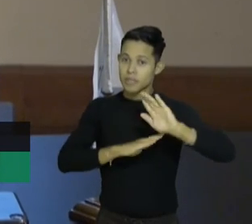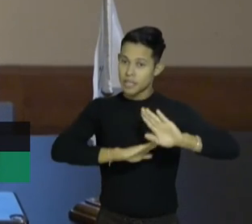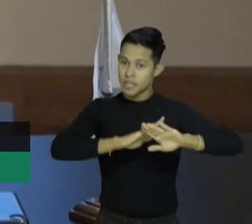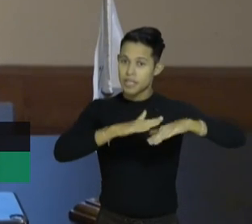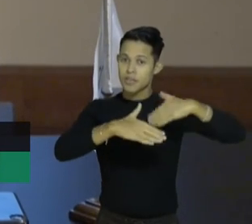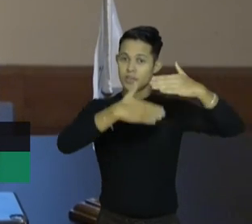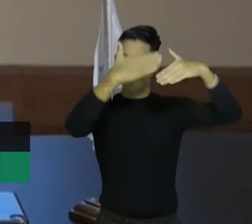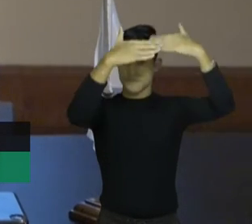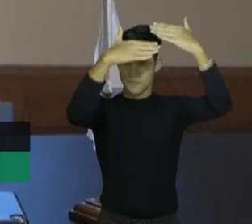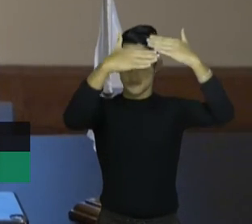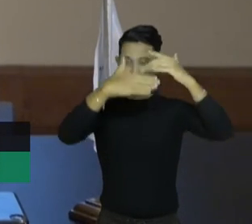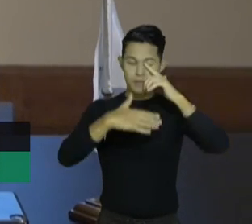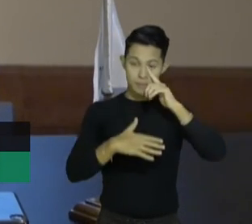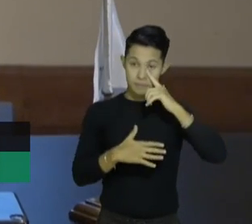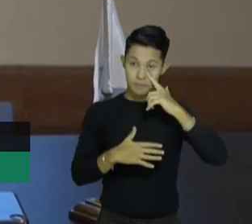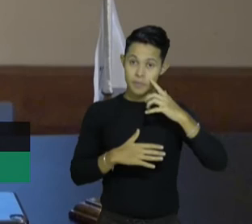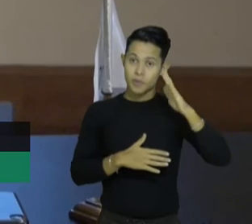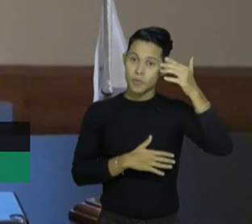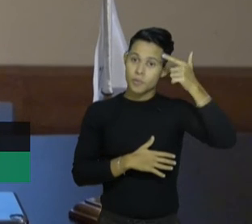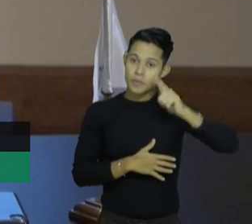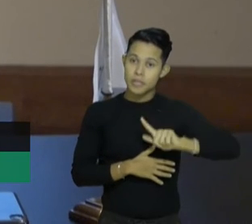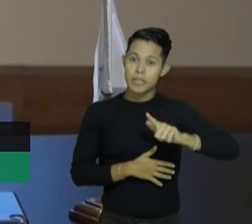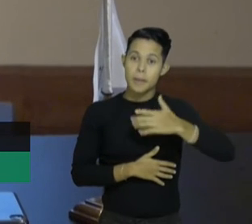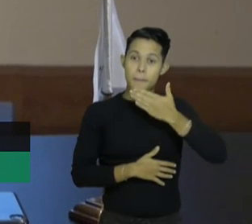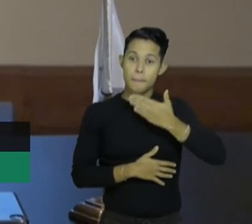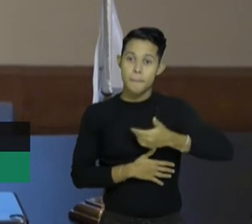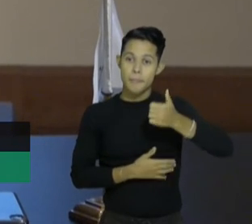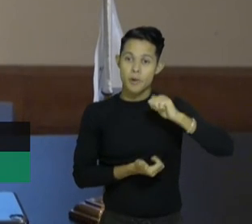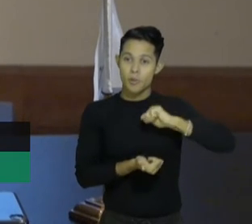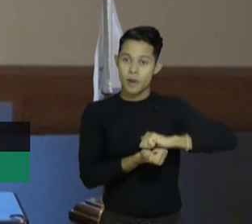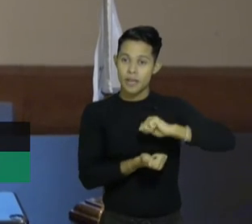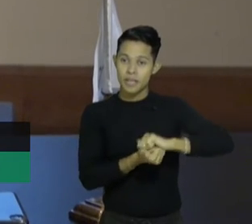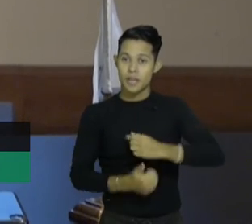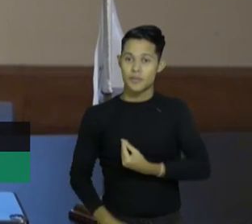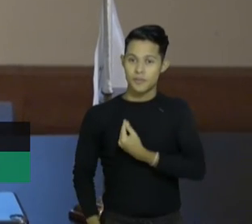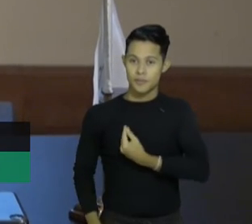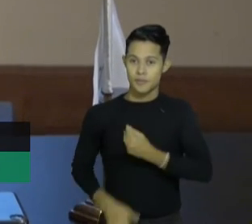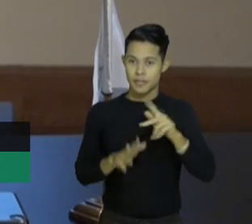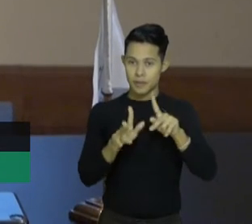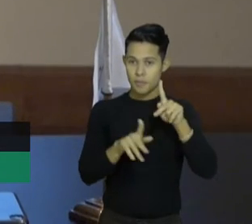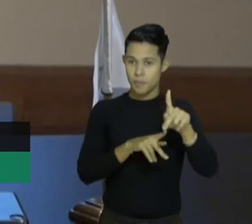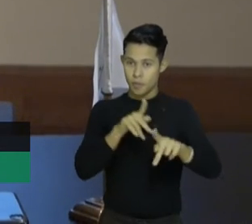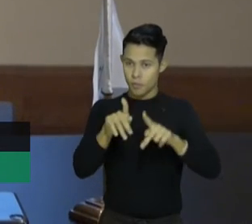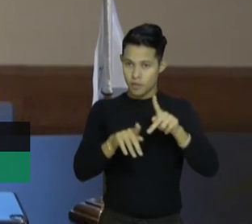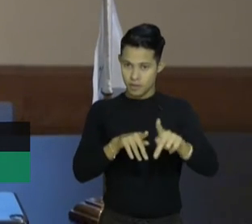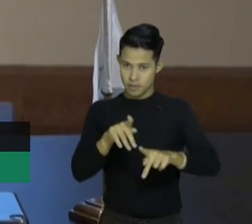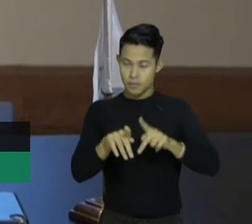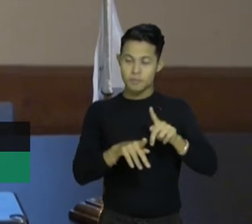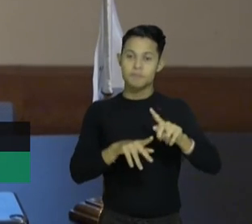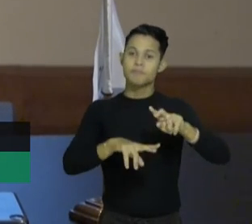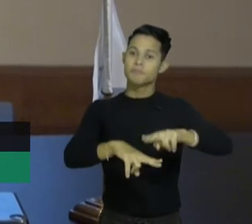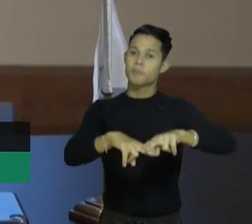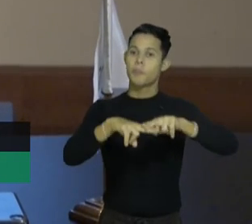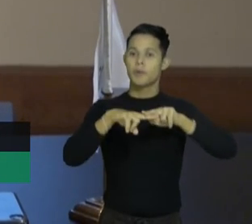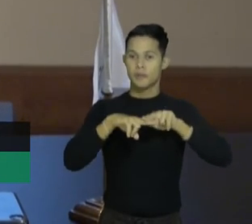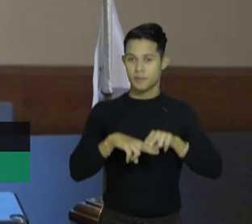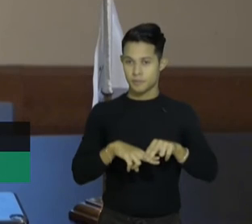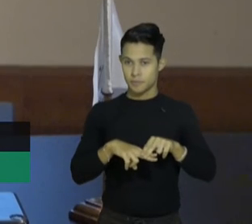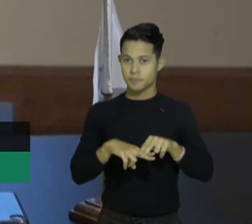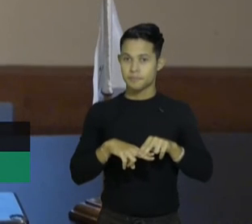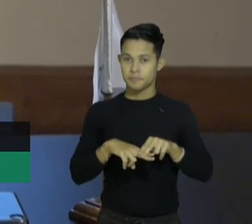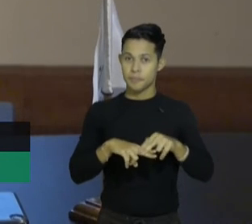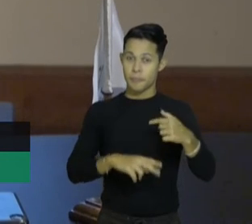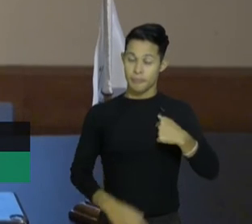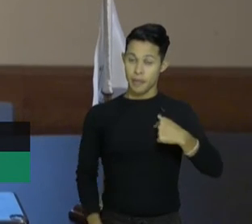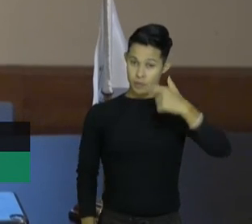né para que a gente tenha uma melhor qualidade de vida paraa nossa população Então nesse sentido eh